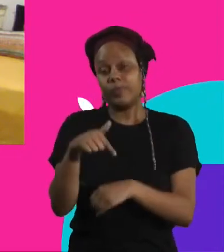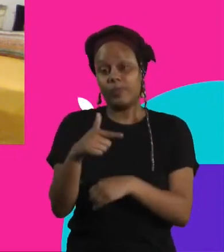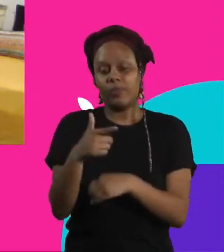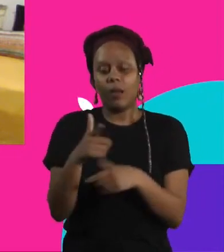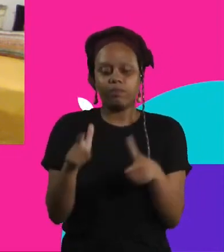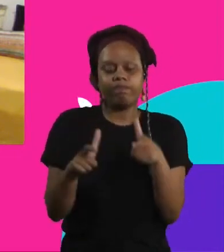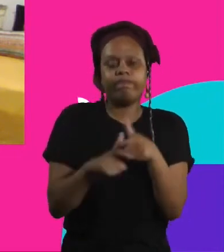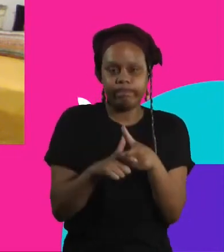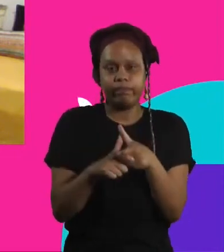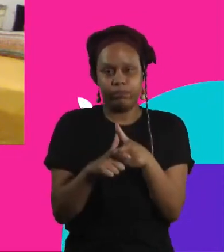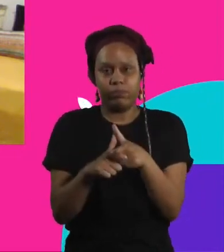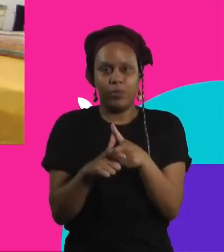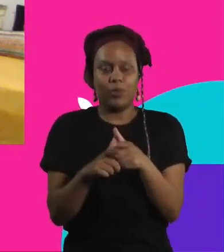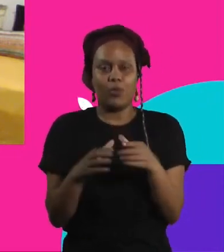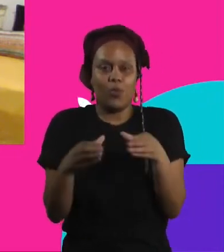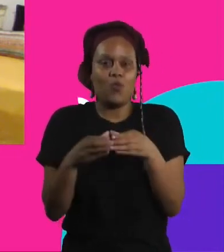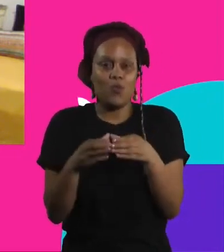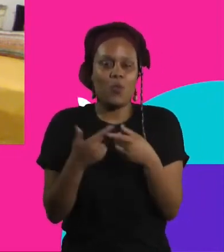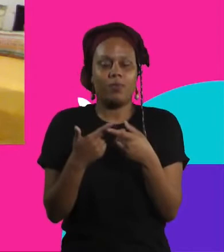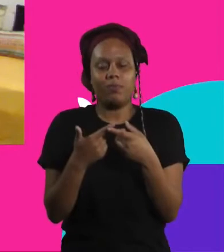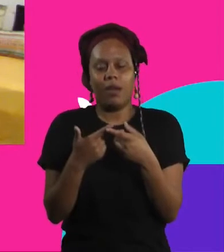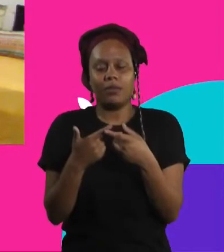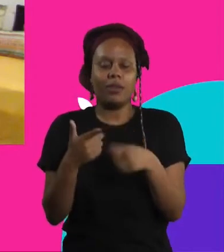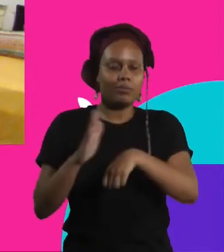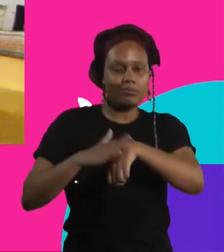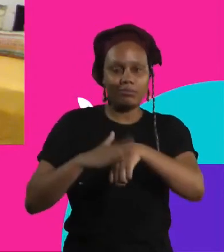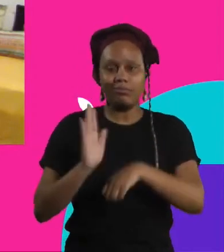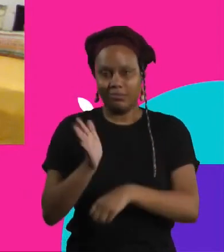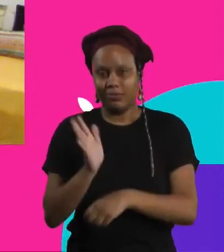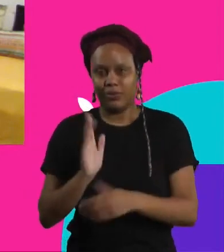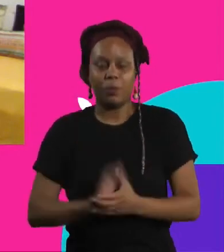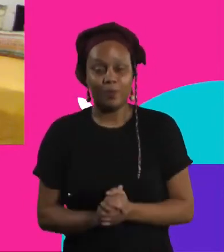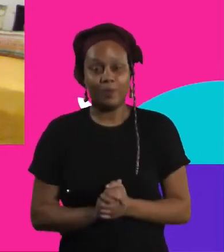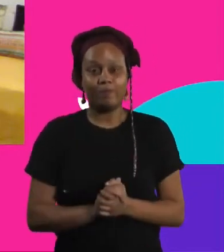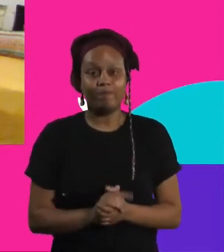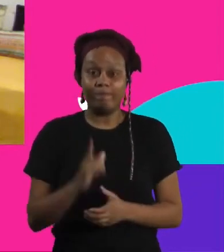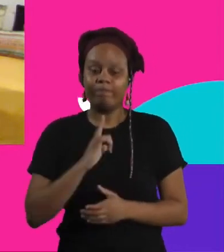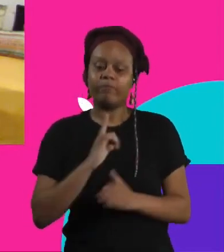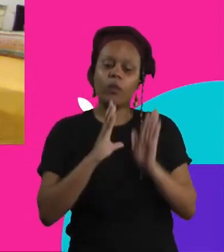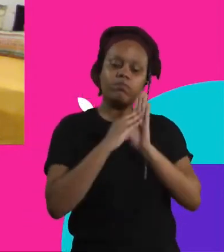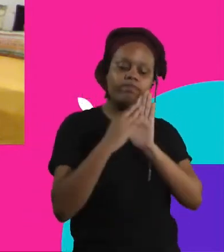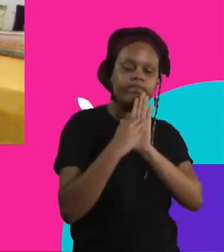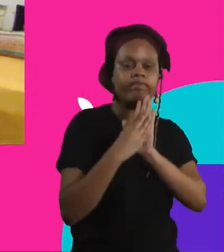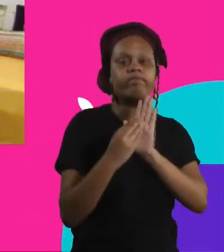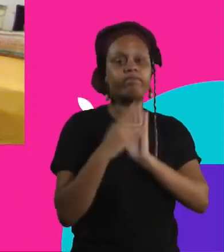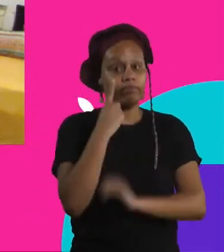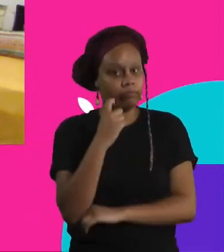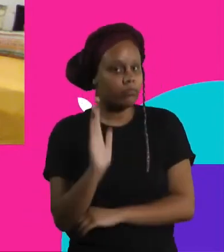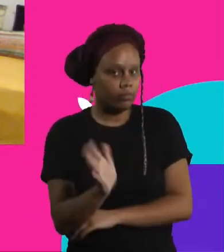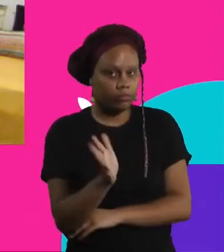mais fácil, né? Mas com certeza a gente faz muito isso. E a gente tem, de fato, cases muito interessantes hoje em dia. Como eu